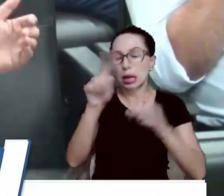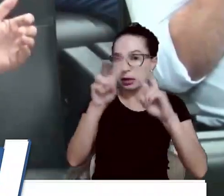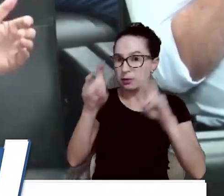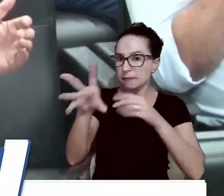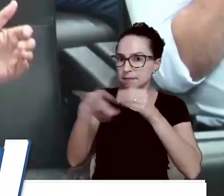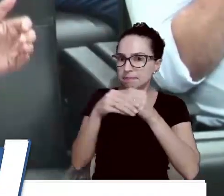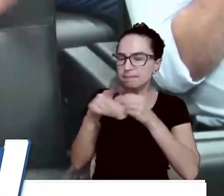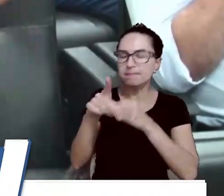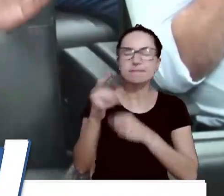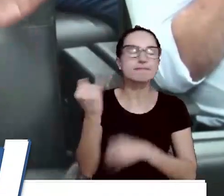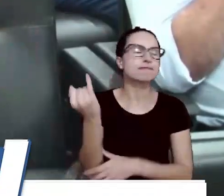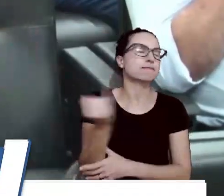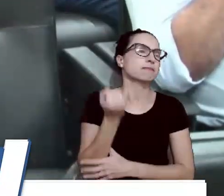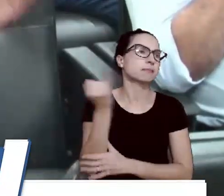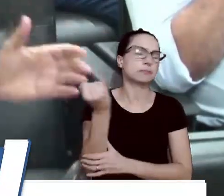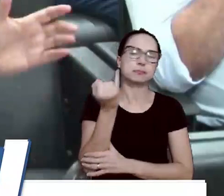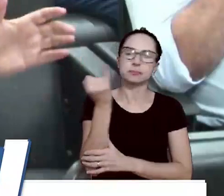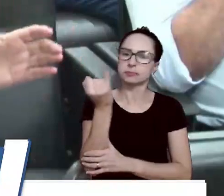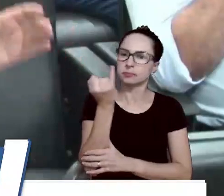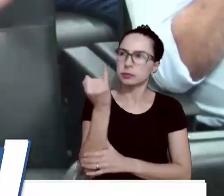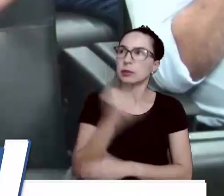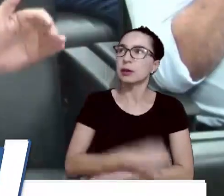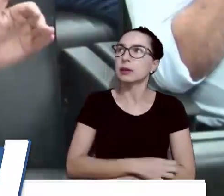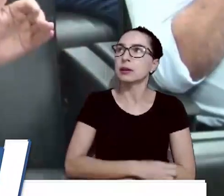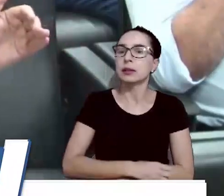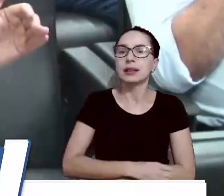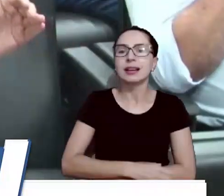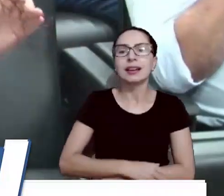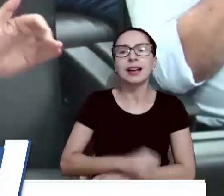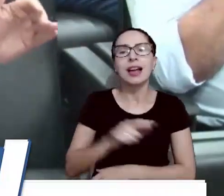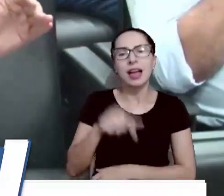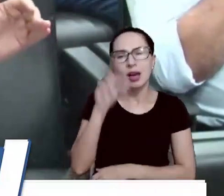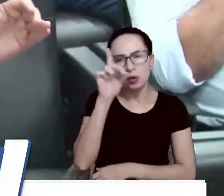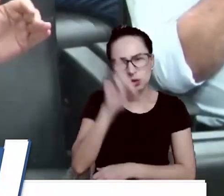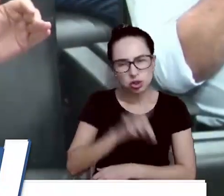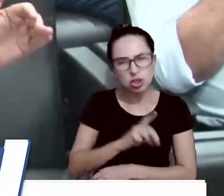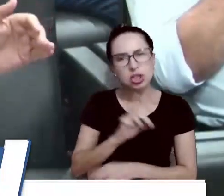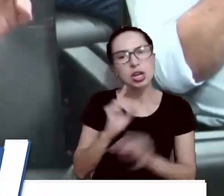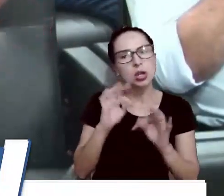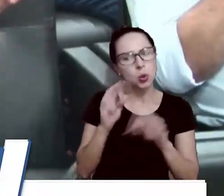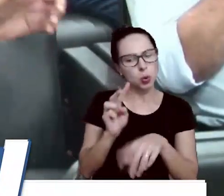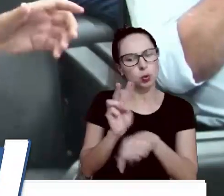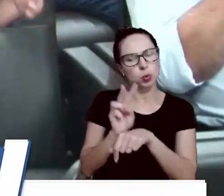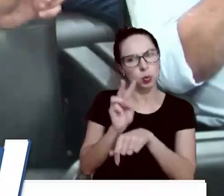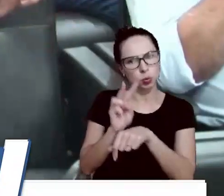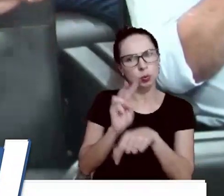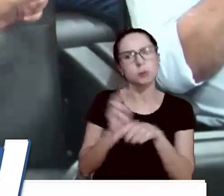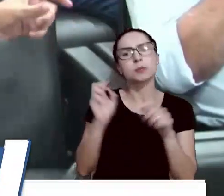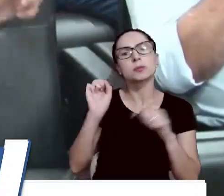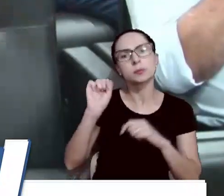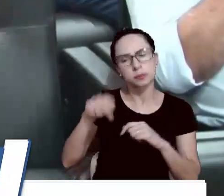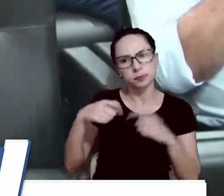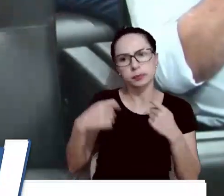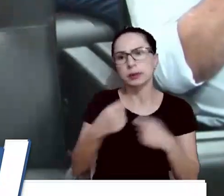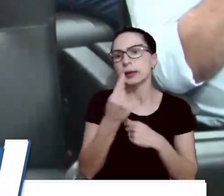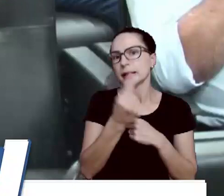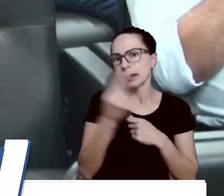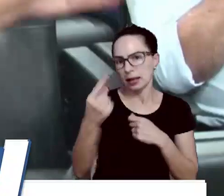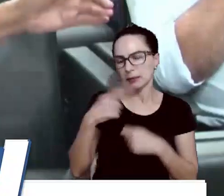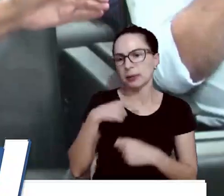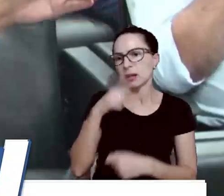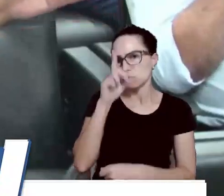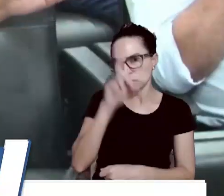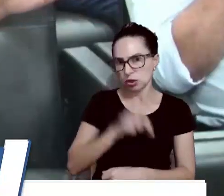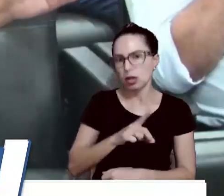é importante. Eu acho que os direitos têm que ser preservados, que cada um tem o seu direito. Isso,